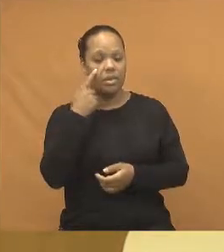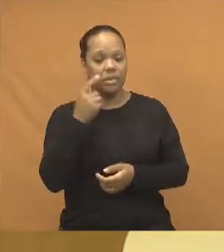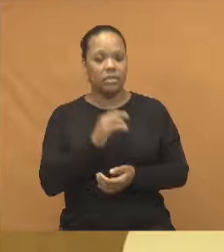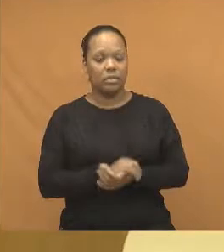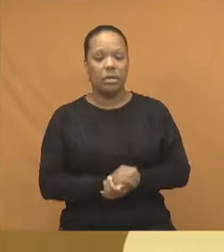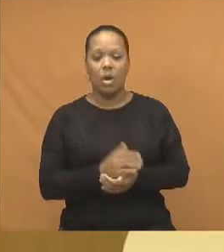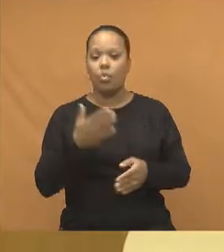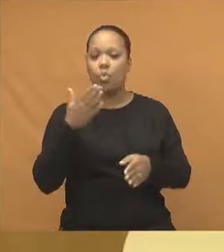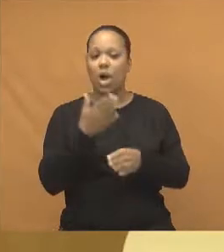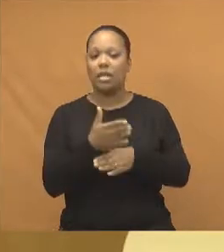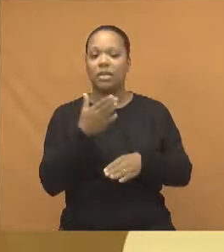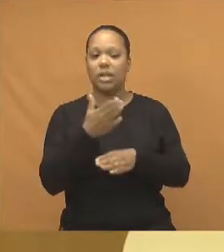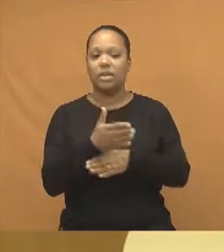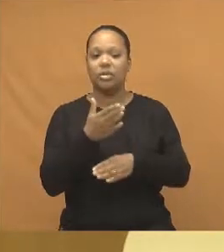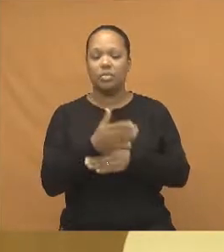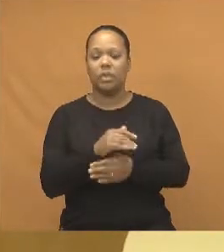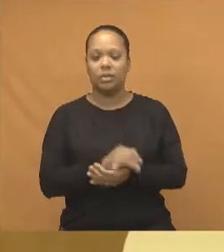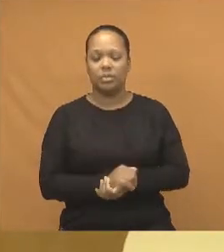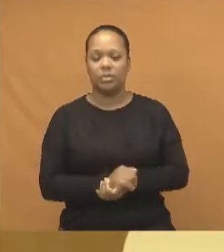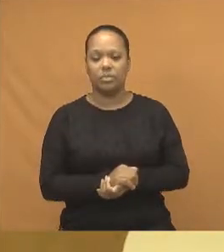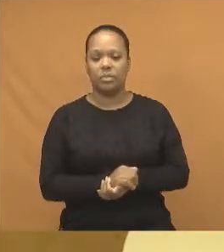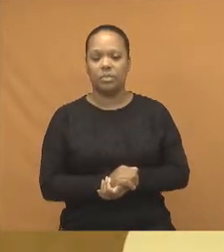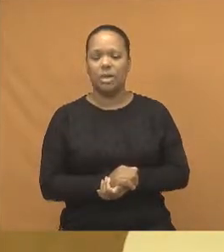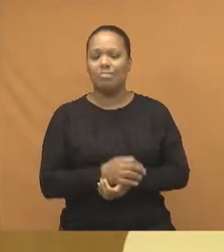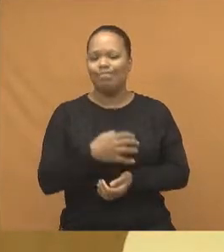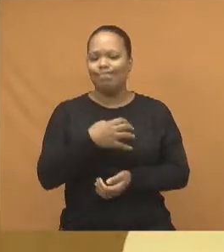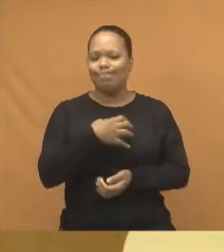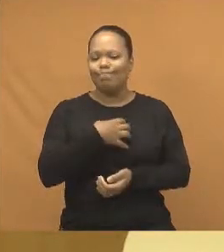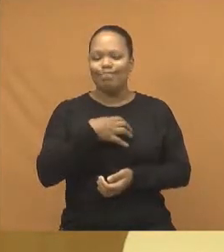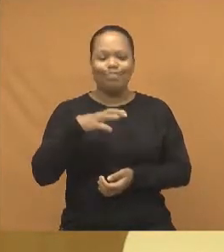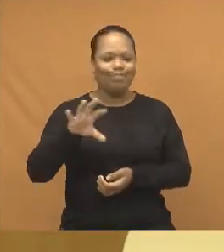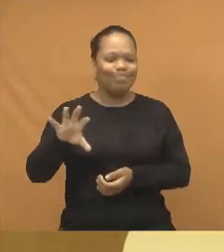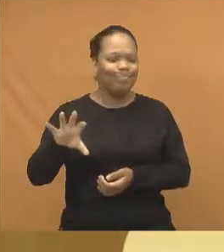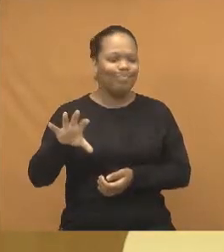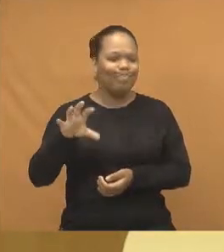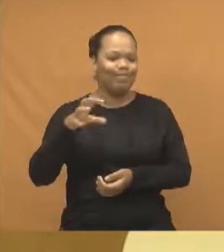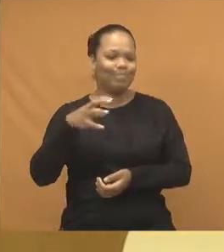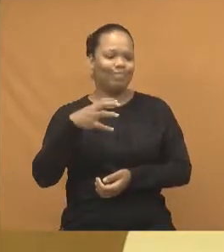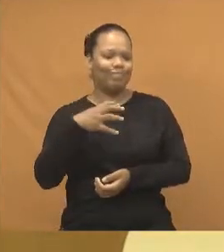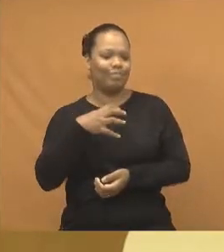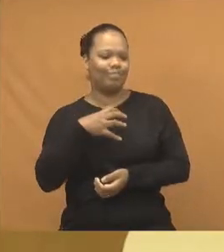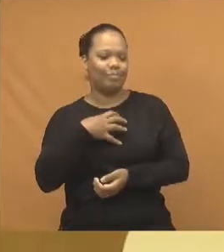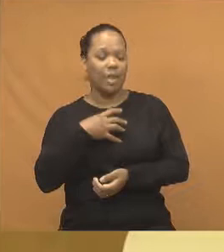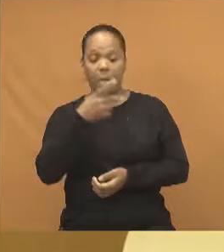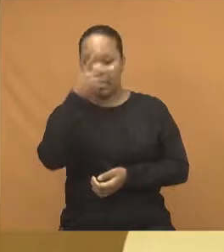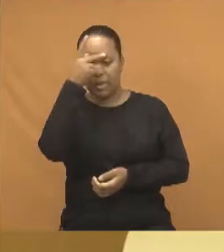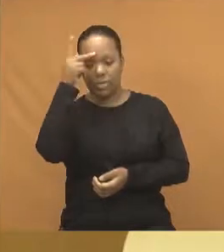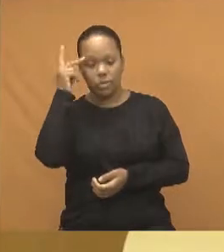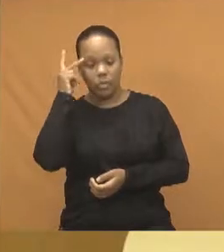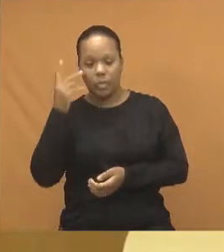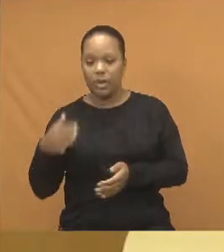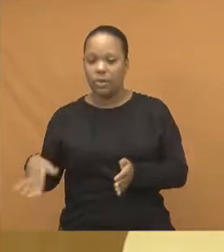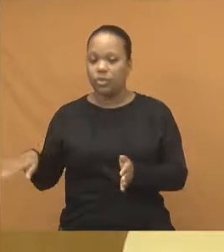questão do atendimento. E essa sensibilidade de quando chega um paciente,